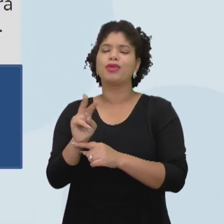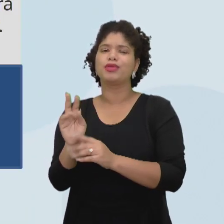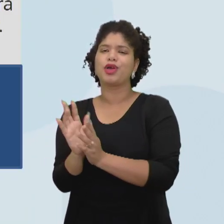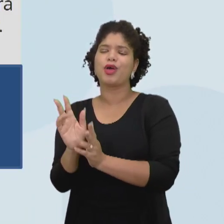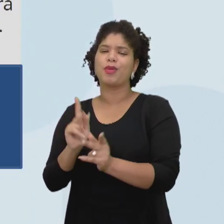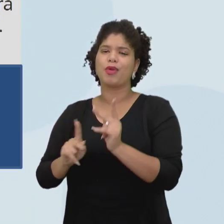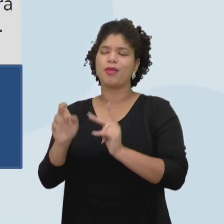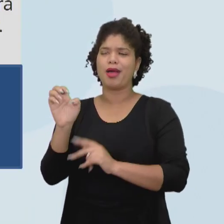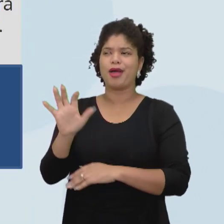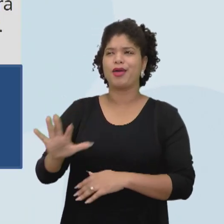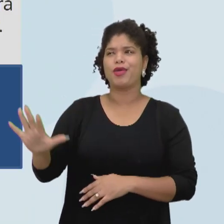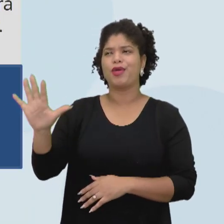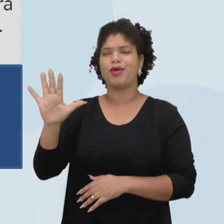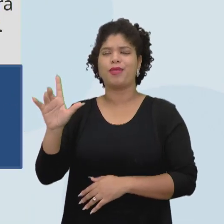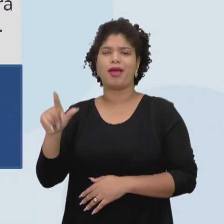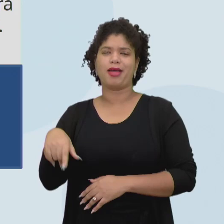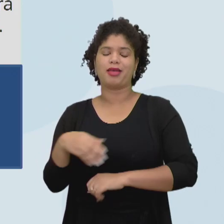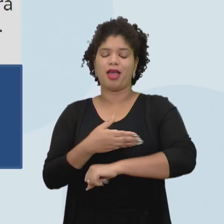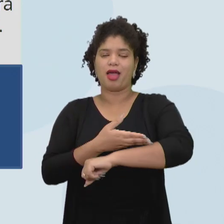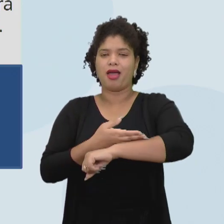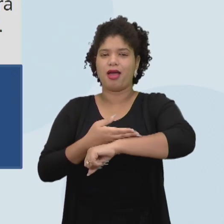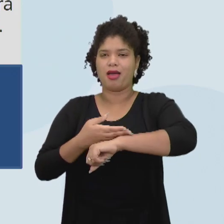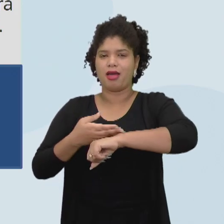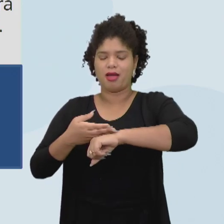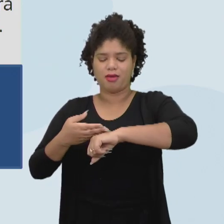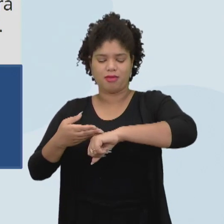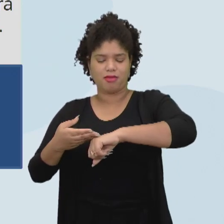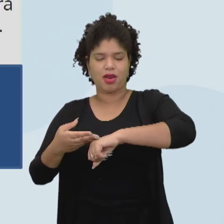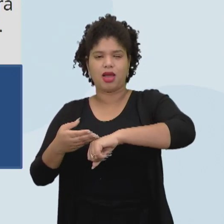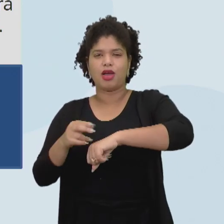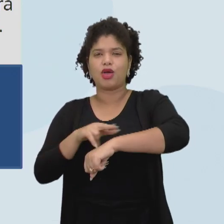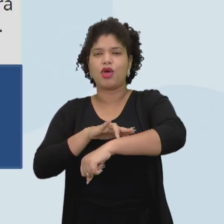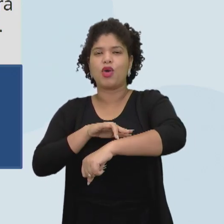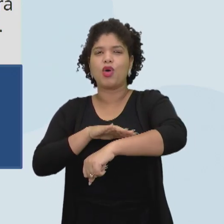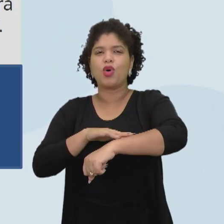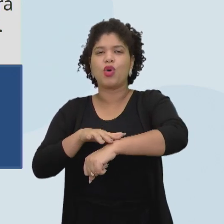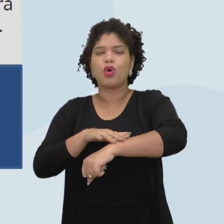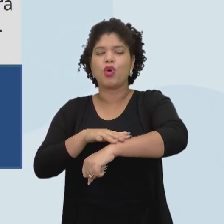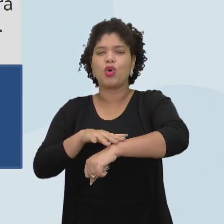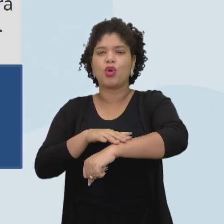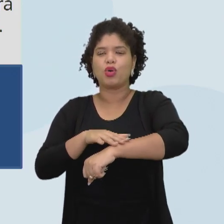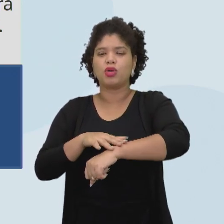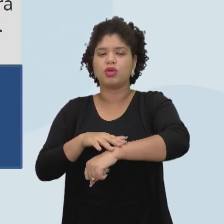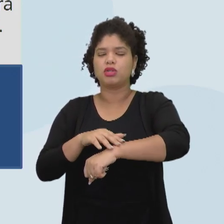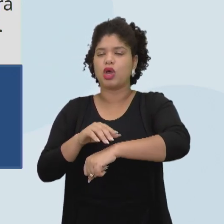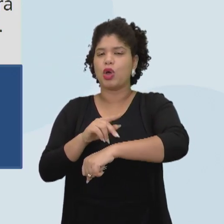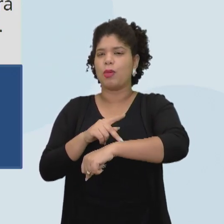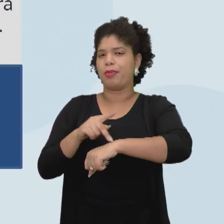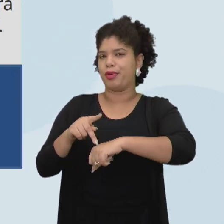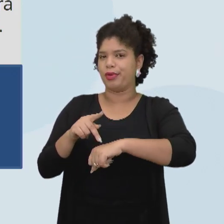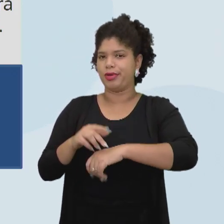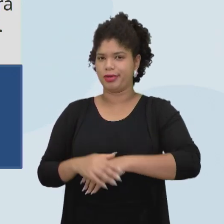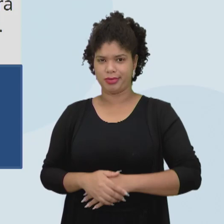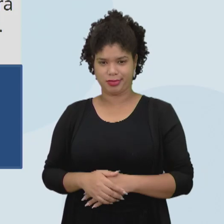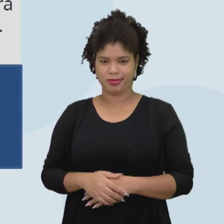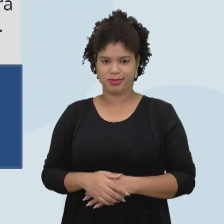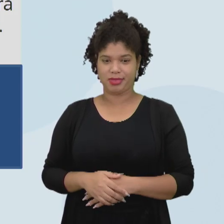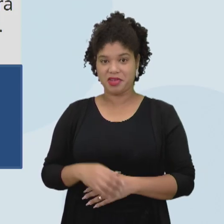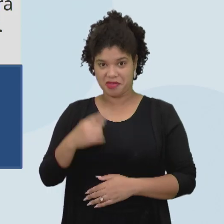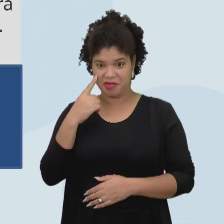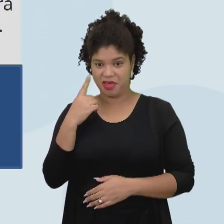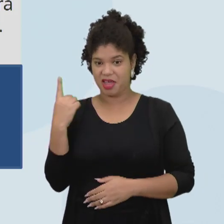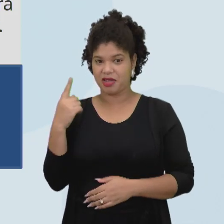do país como uma raça branca e pura. Para um pouquinho só, aqui não tem nada a esconder, né? Sim. Os caras foram